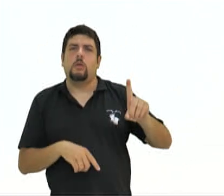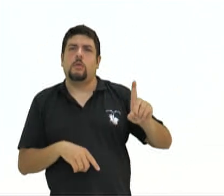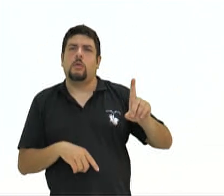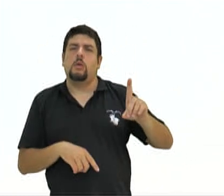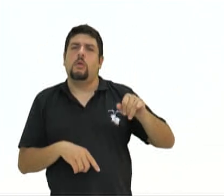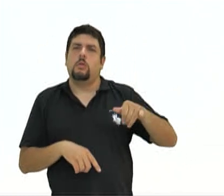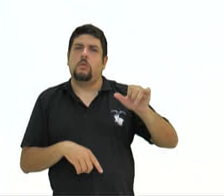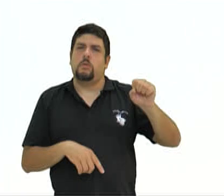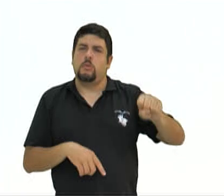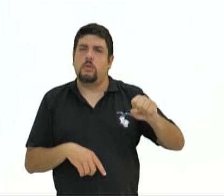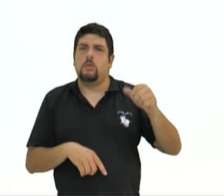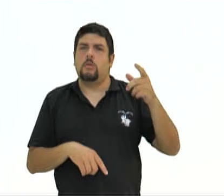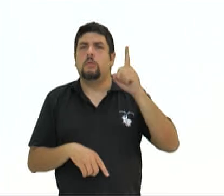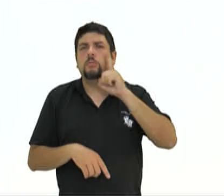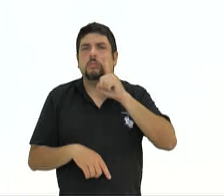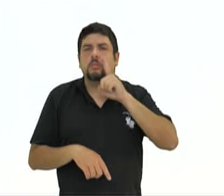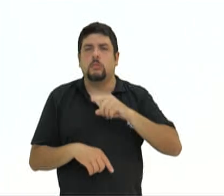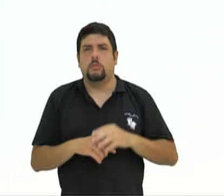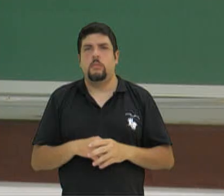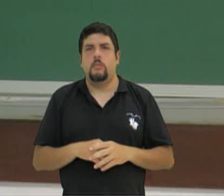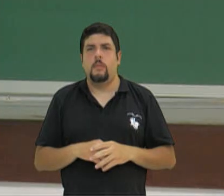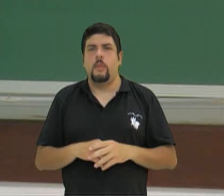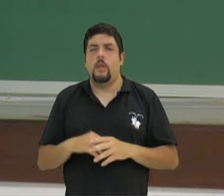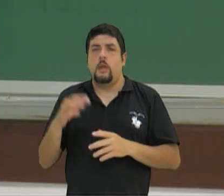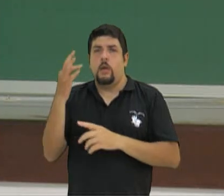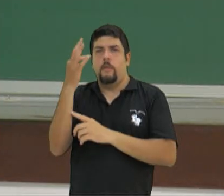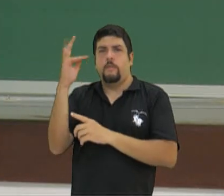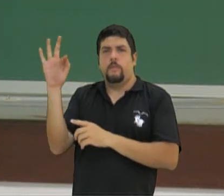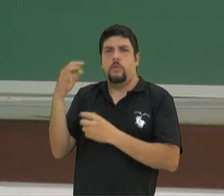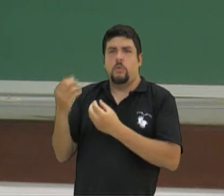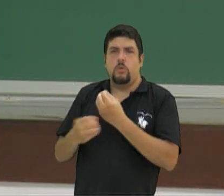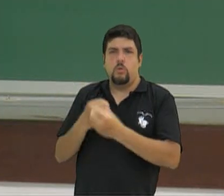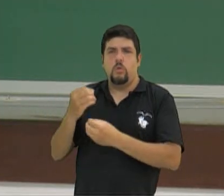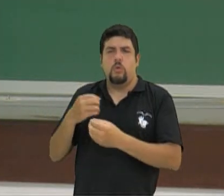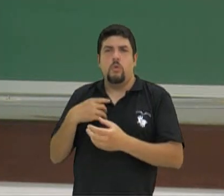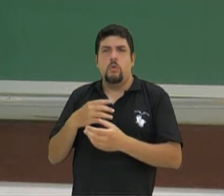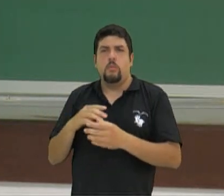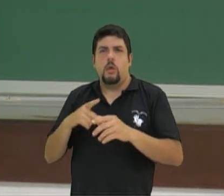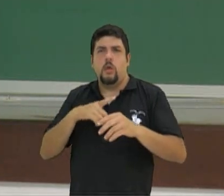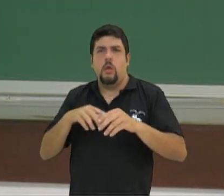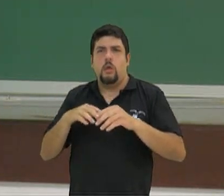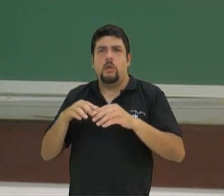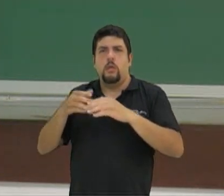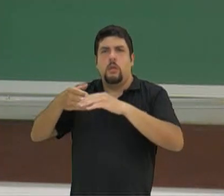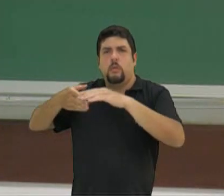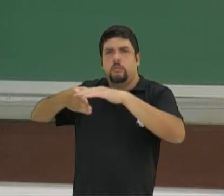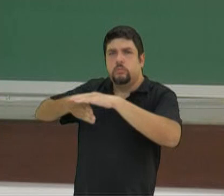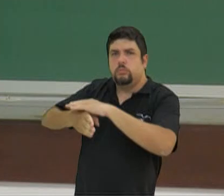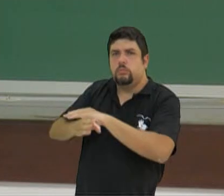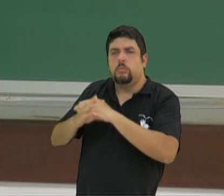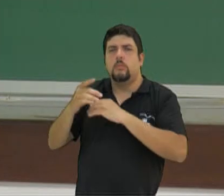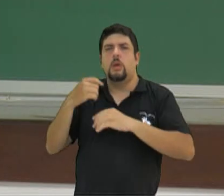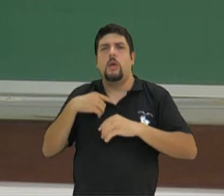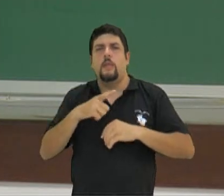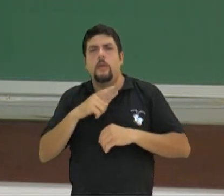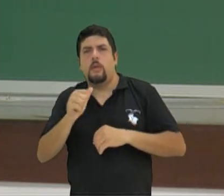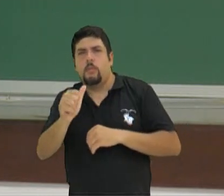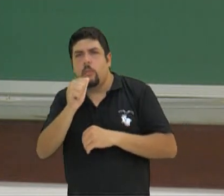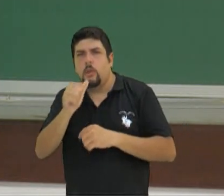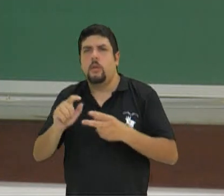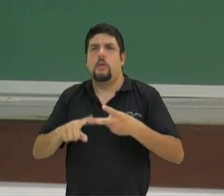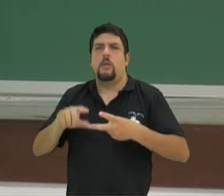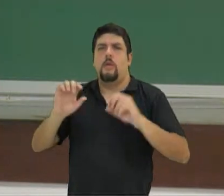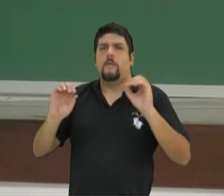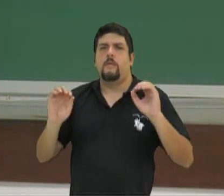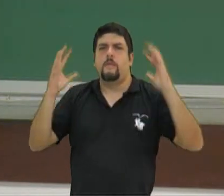isso? Na França eram galpões que tinham exposições de tudo, rodava filme lá dentro, mas tinha bebida, tinha um monte de coisa, né?